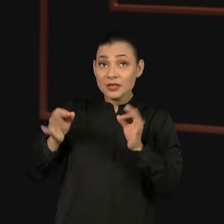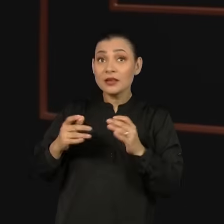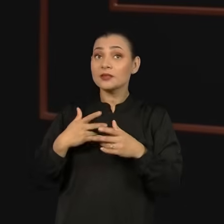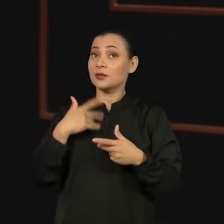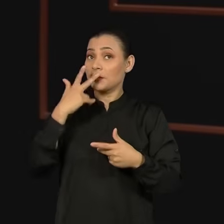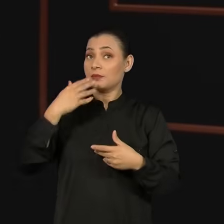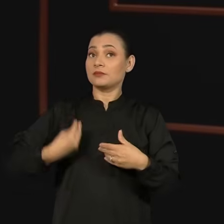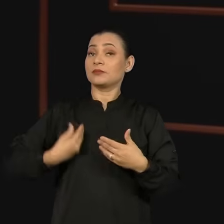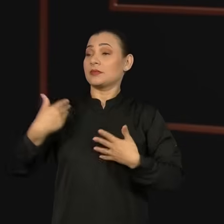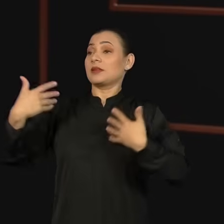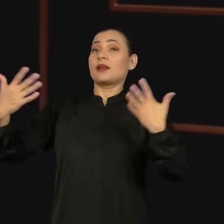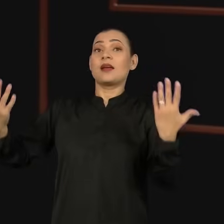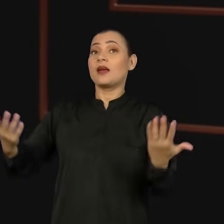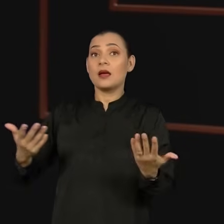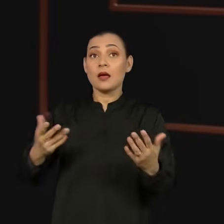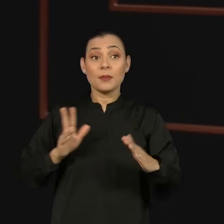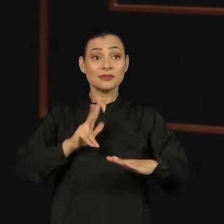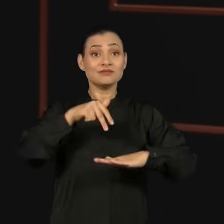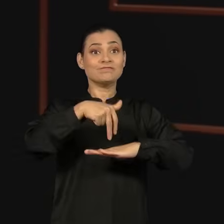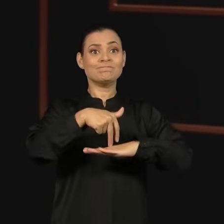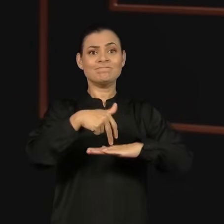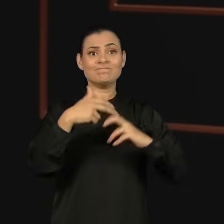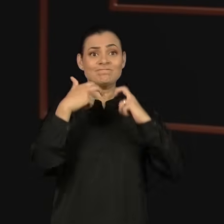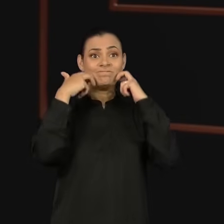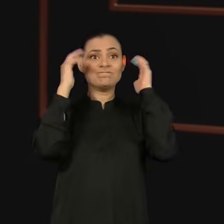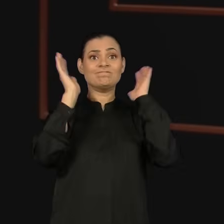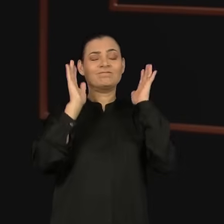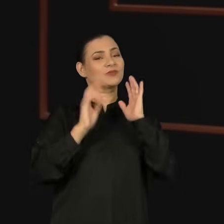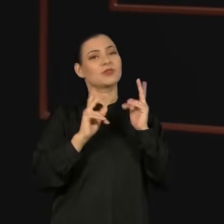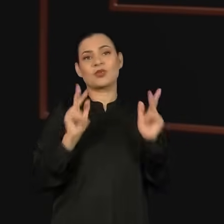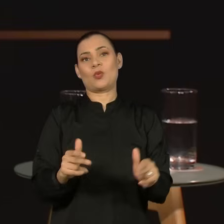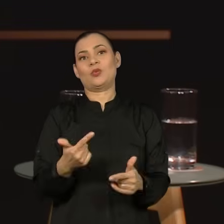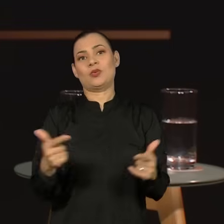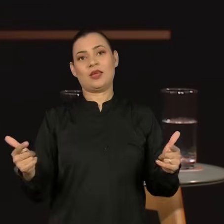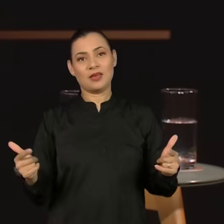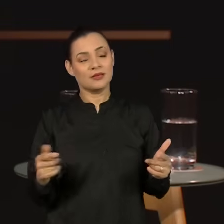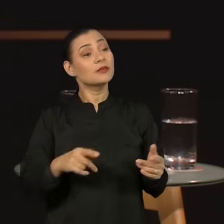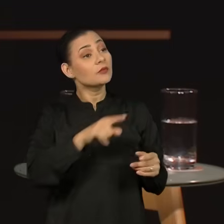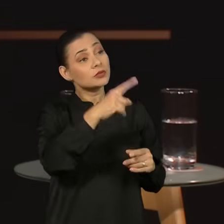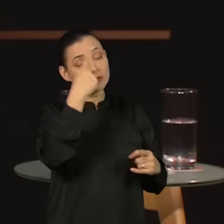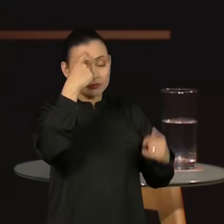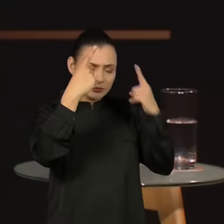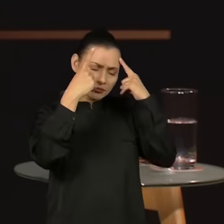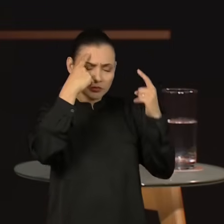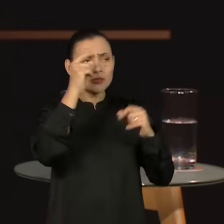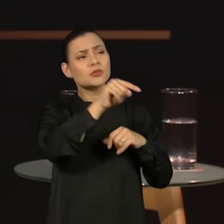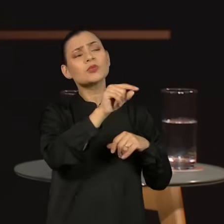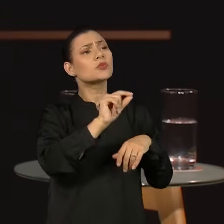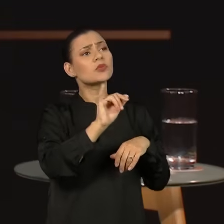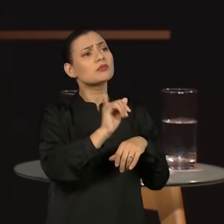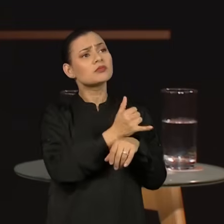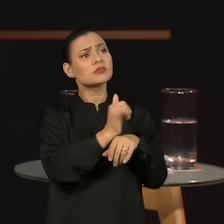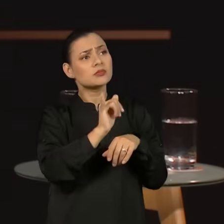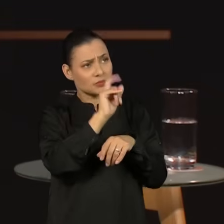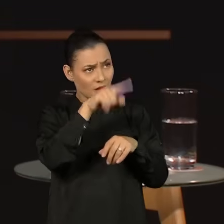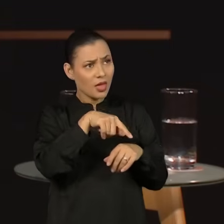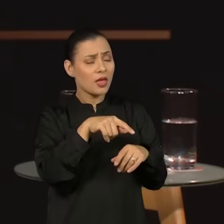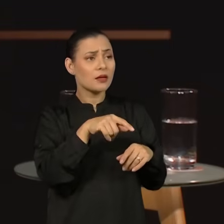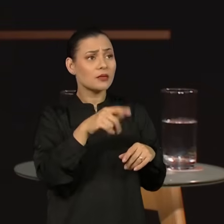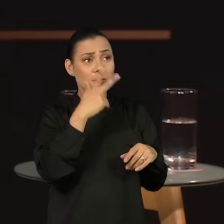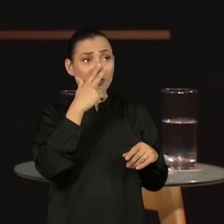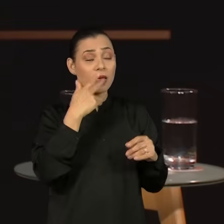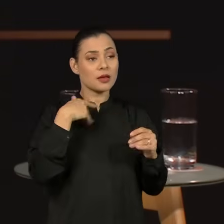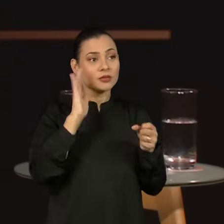vai no palco, não acontece igual. É verdade. Mas esse truque que você usou no seminário é um truque muito comum dos atores, que se Sim.